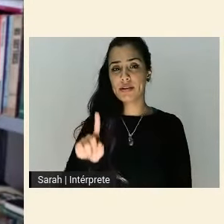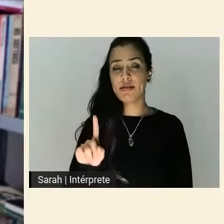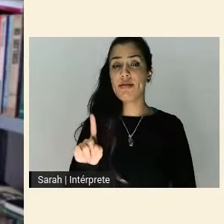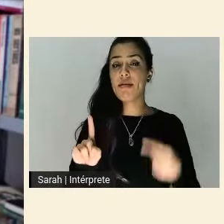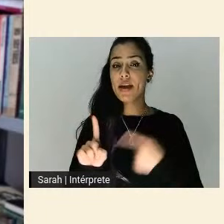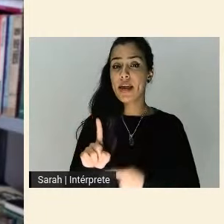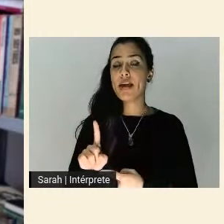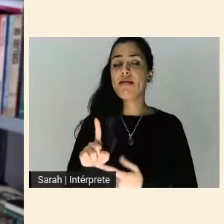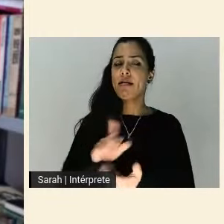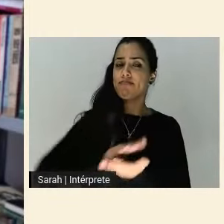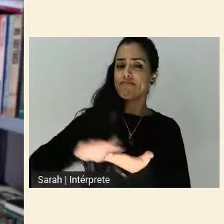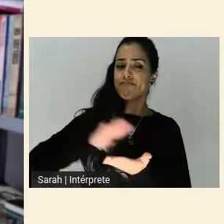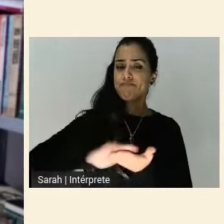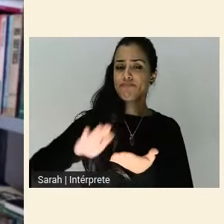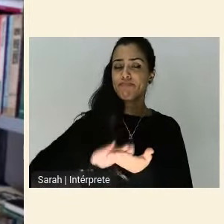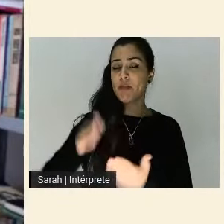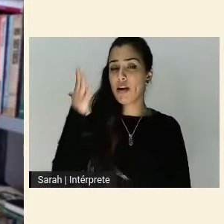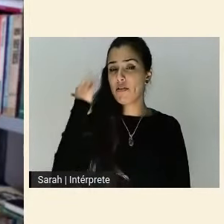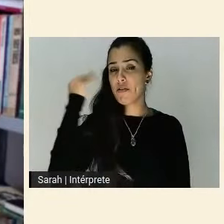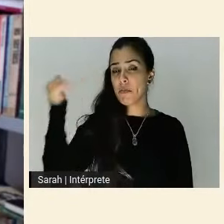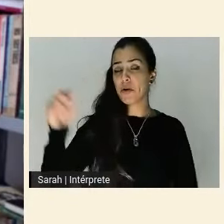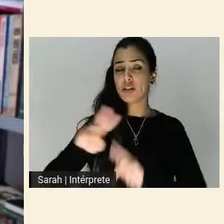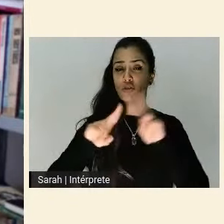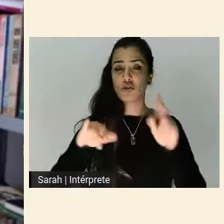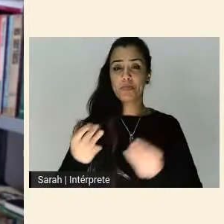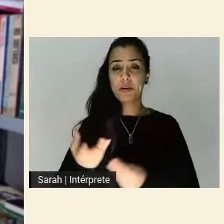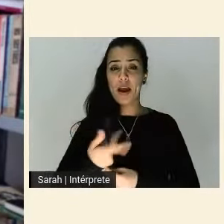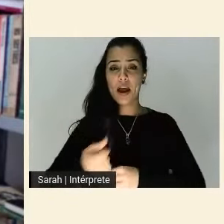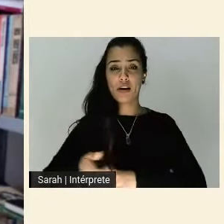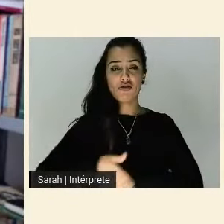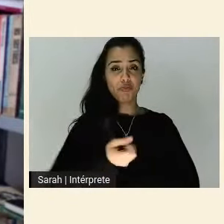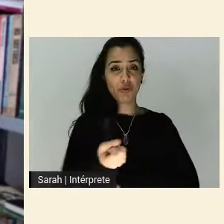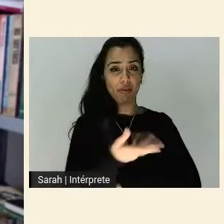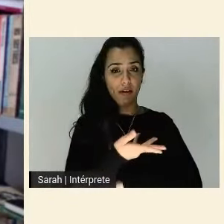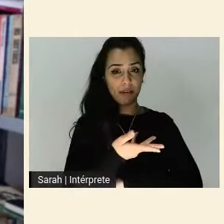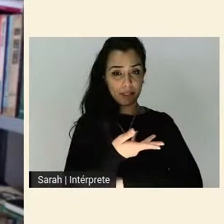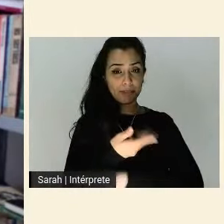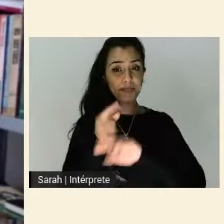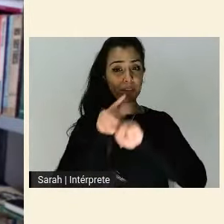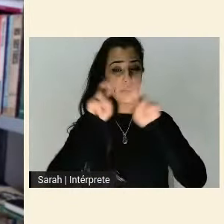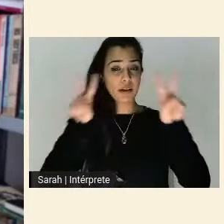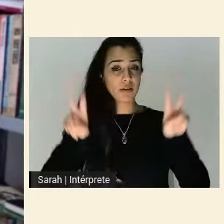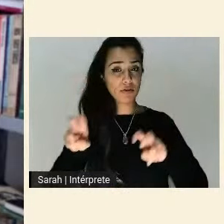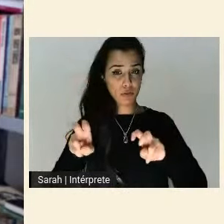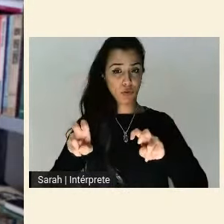famosa plaquete A Arte Moderna, não é? Que